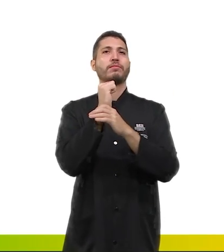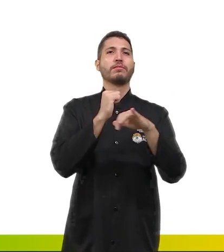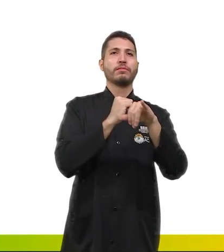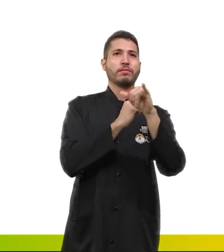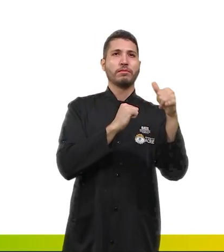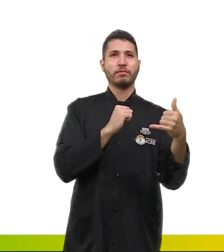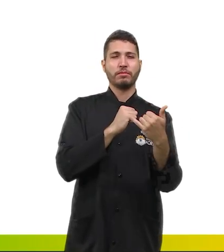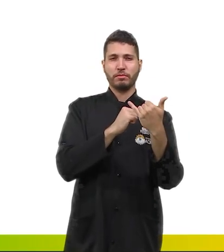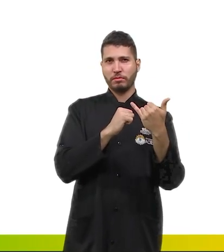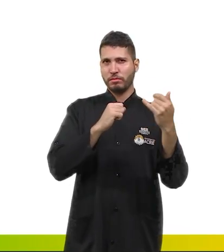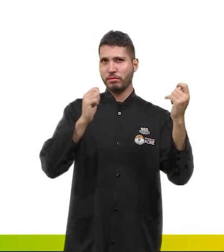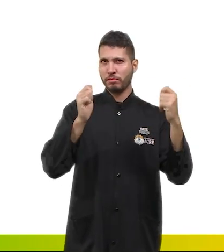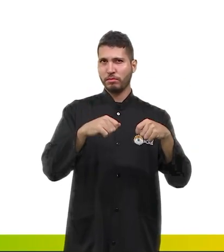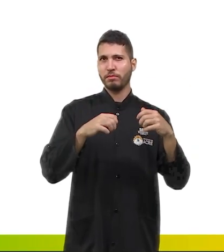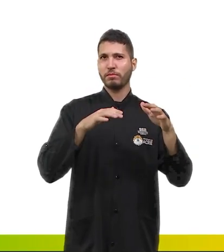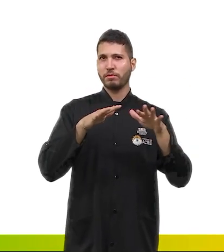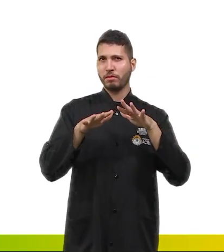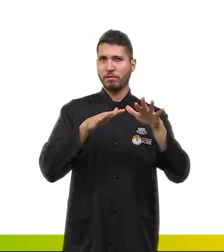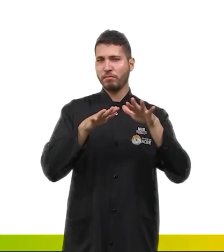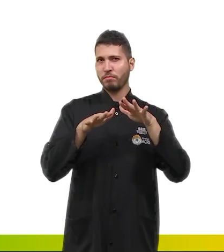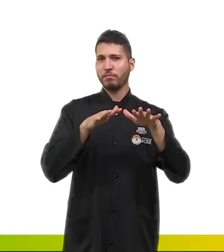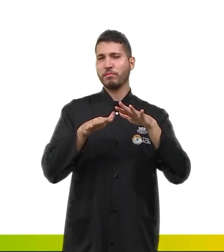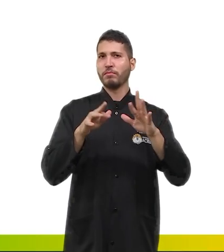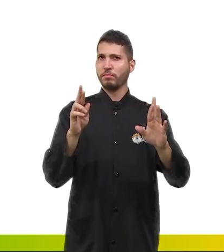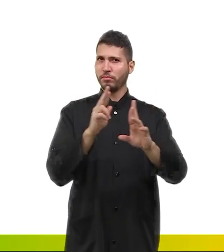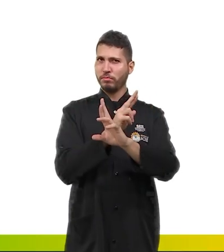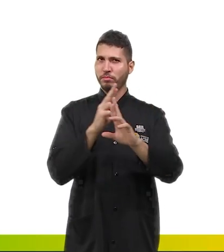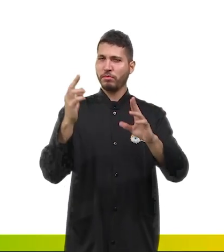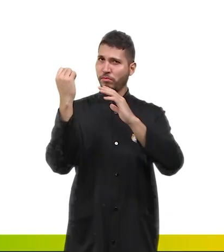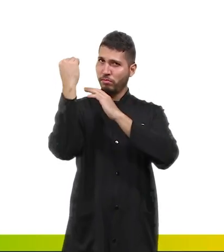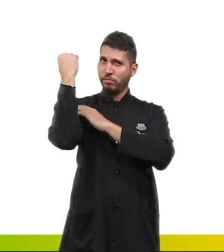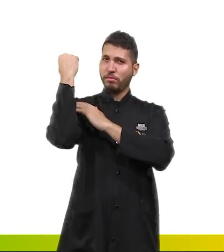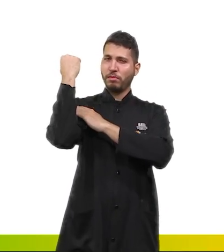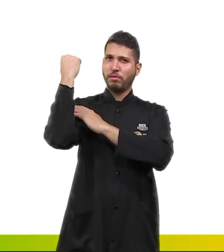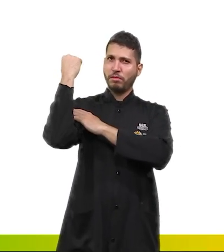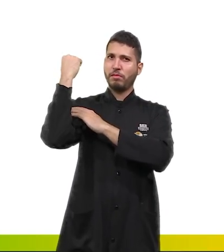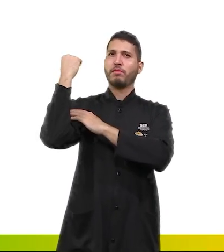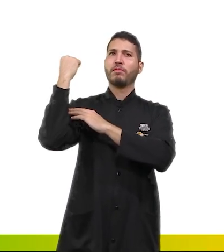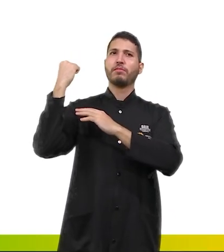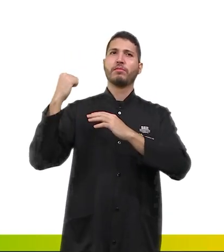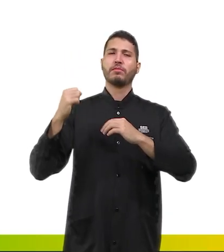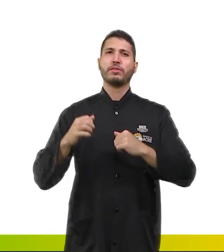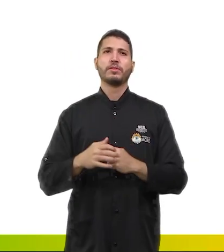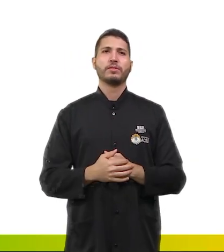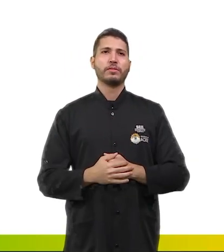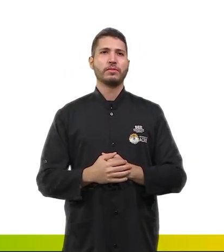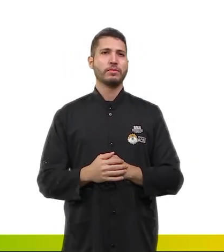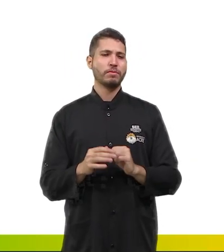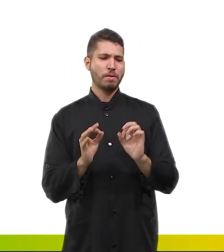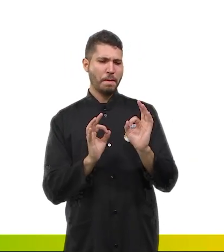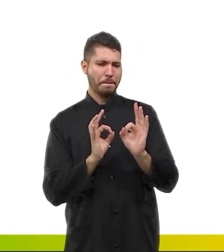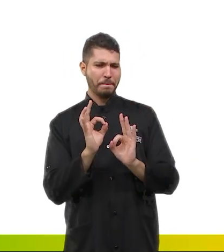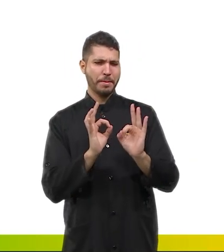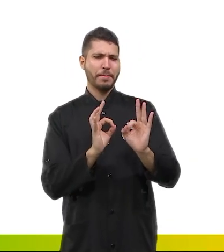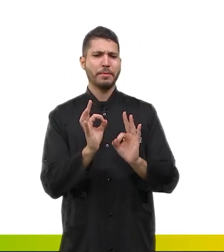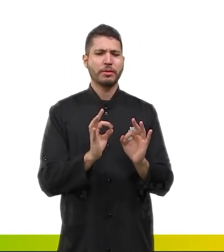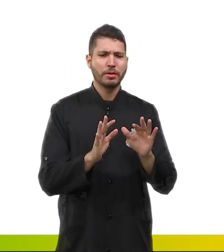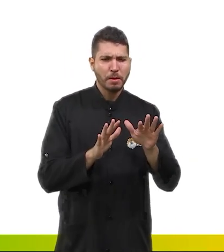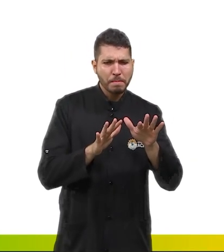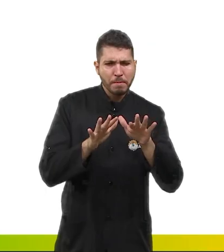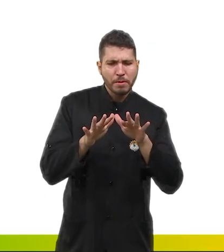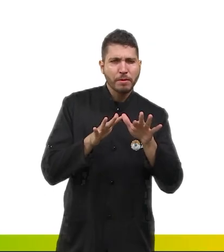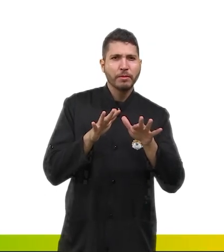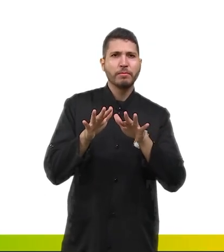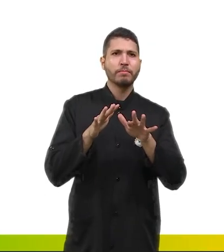possibilidades dos movimentos articulares ali relacionados ao músculo também. Coordenação, esse movimento